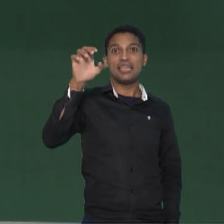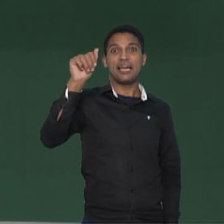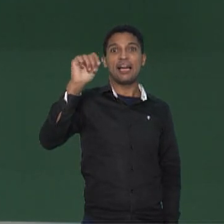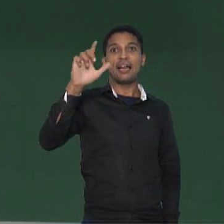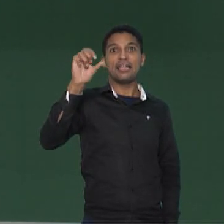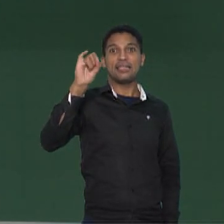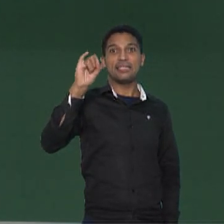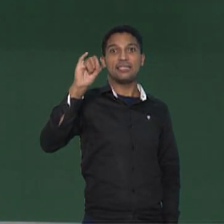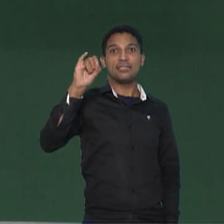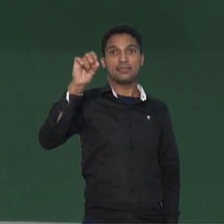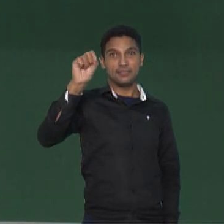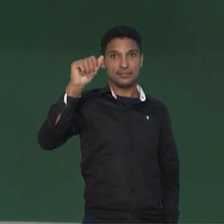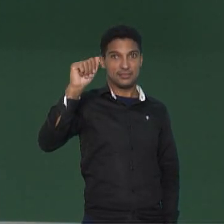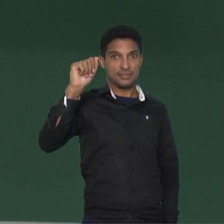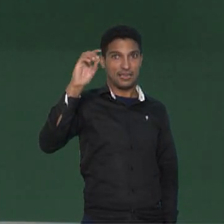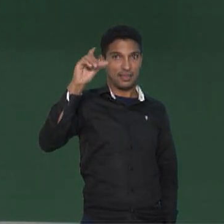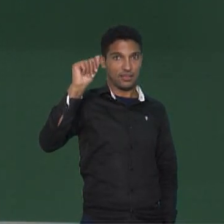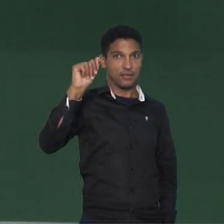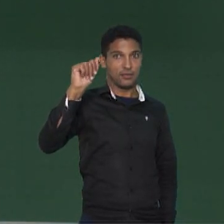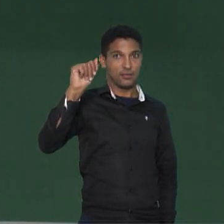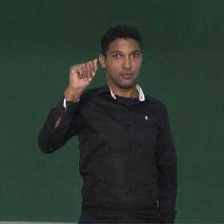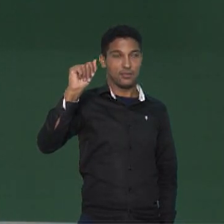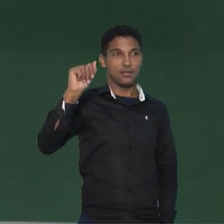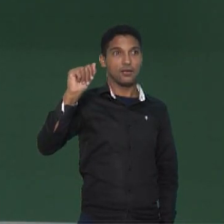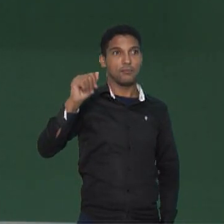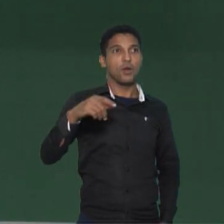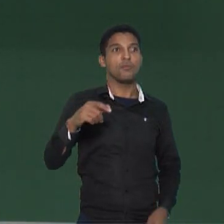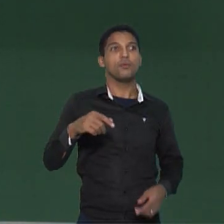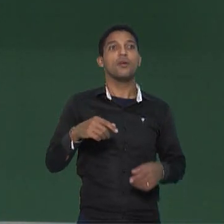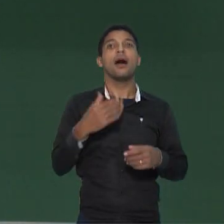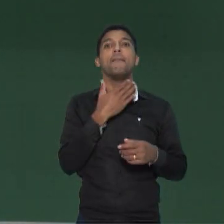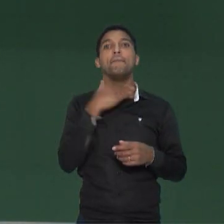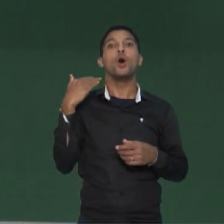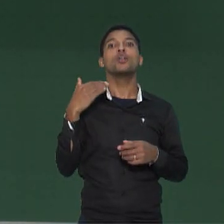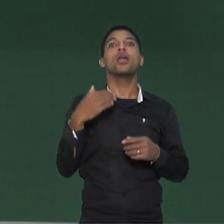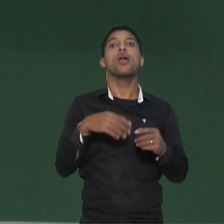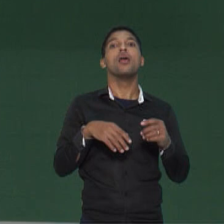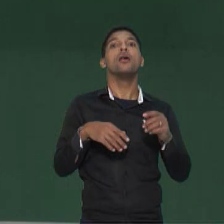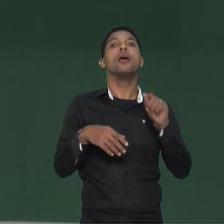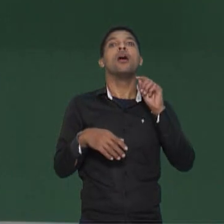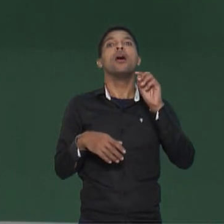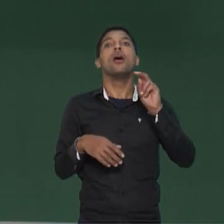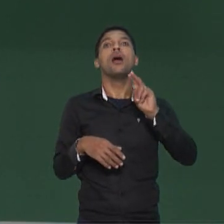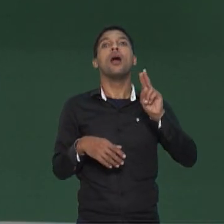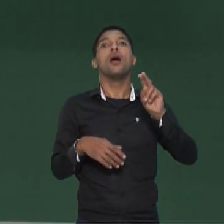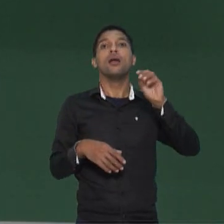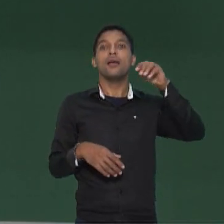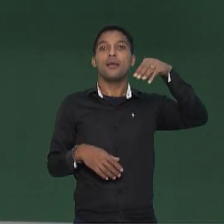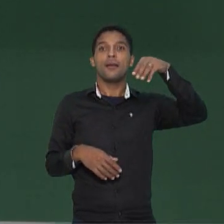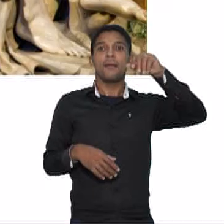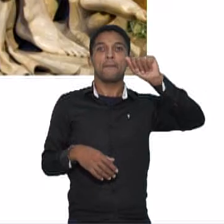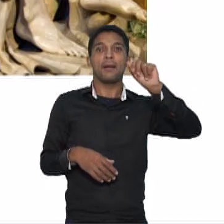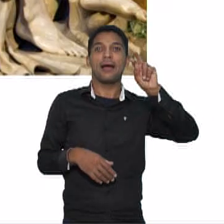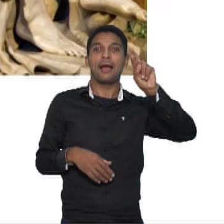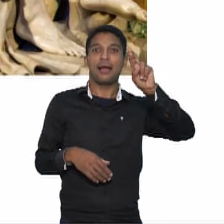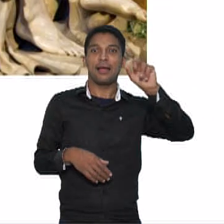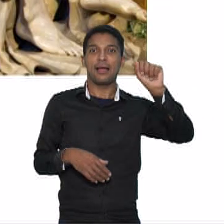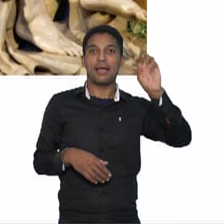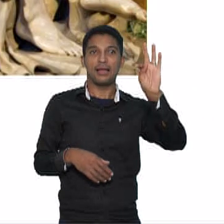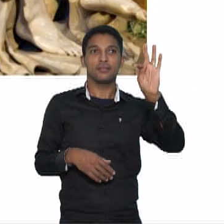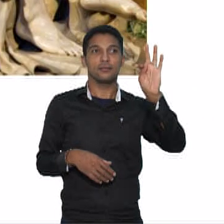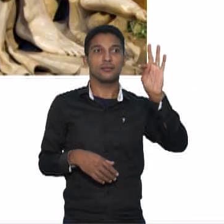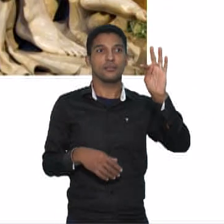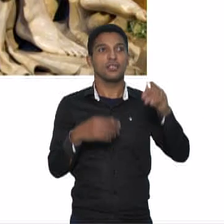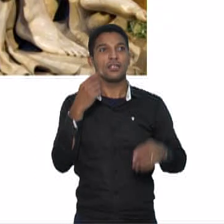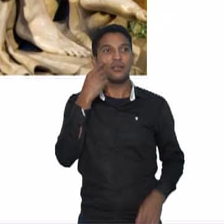também. Então a gente percebe aqui, pessoal, que a morte de Mahat parece como uma lápide, né? E aqui embaixo, bem pequenininho, que a gente já vai mostrar para você, coloca aqui o